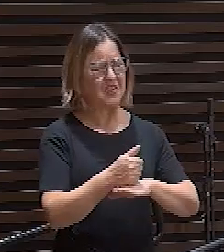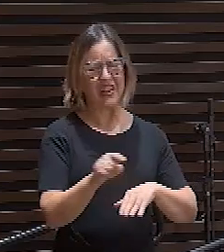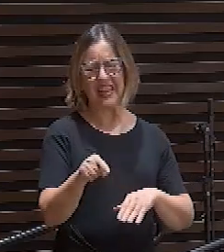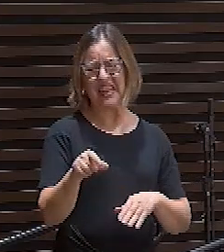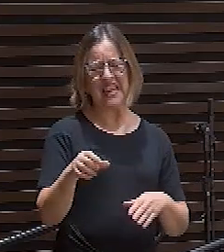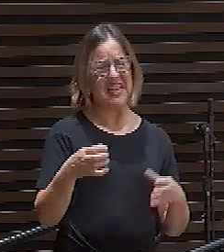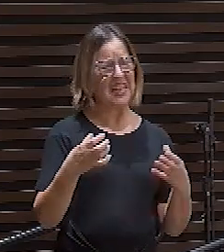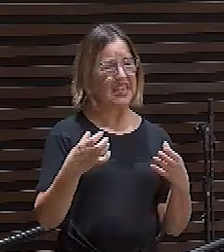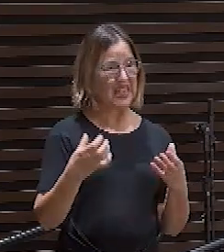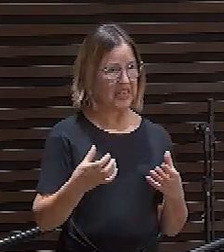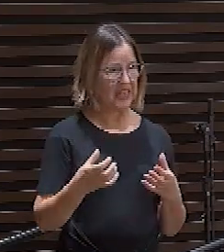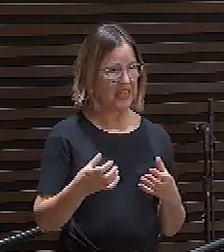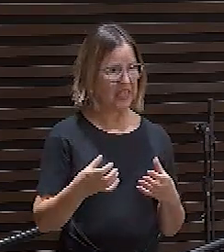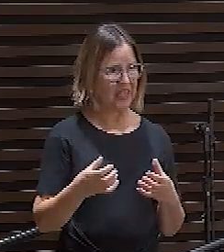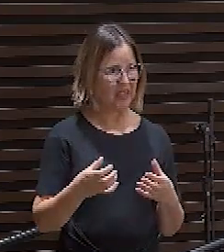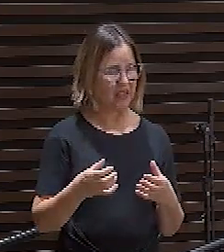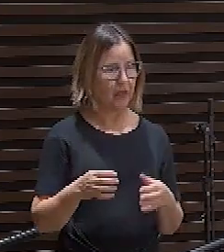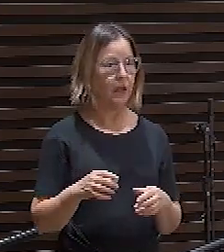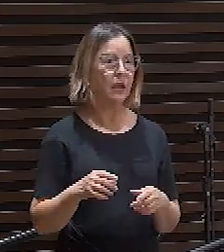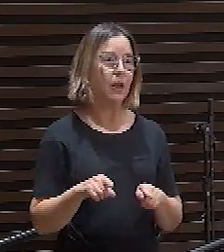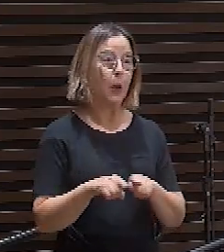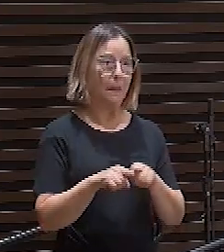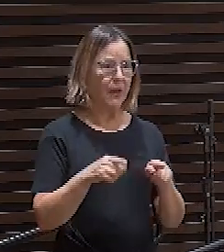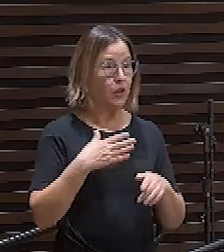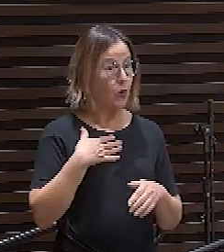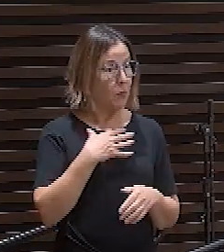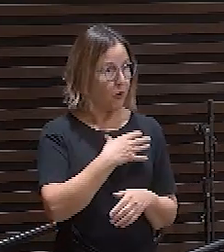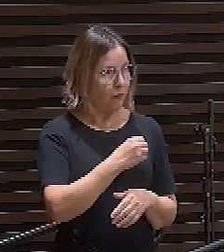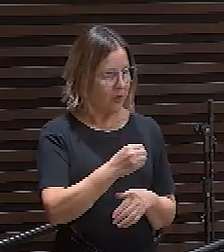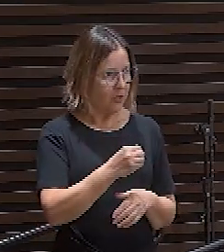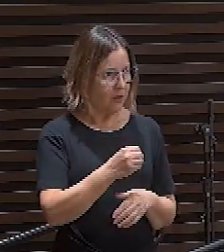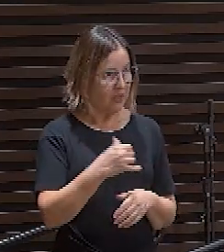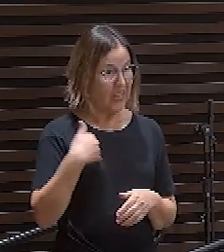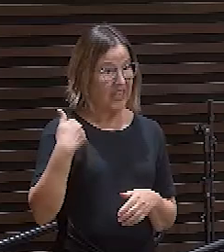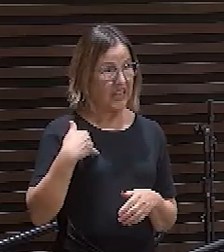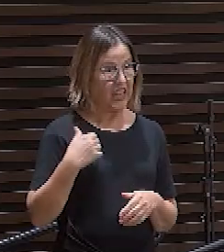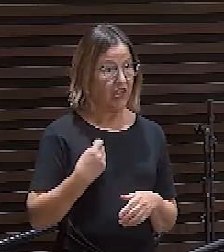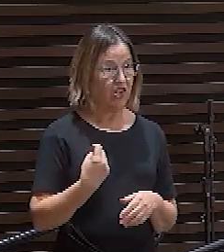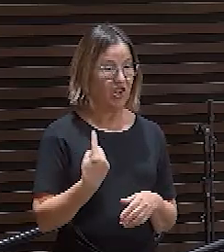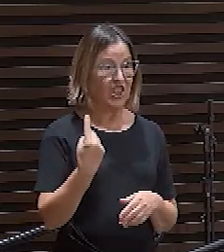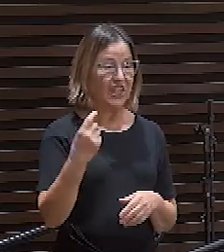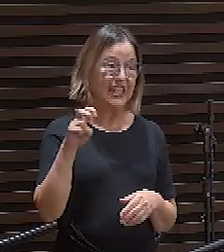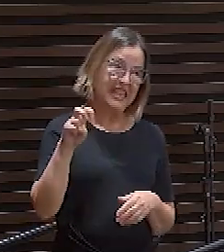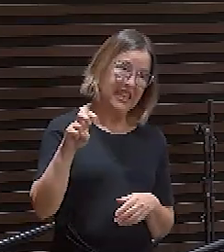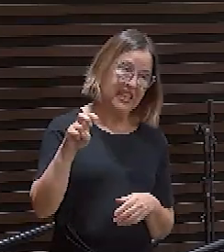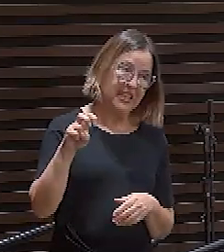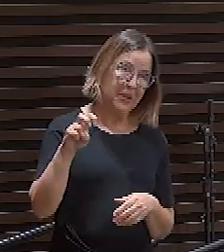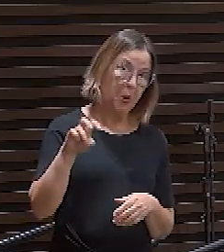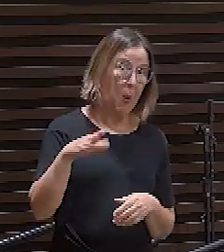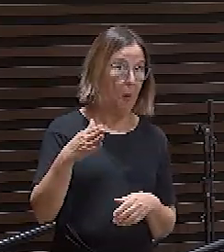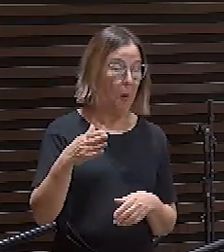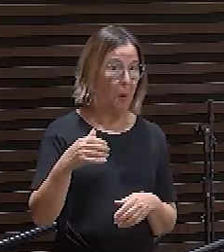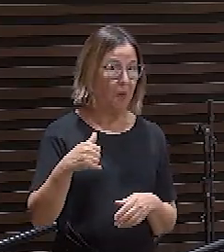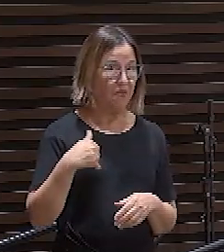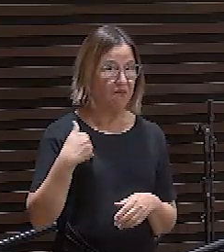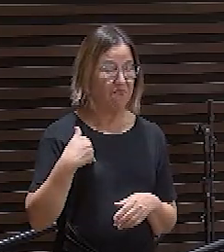pode interferir. Mas meu filho tinha 15, 16. Como